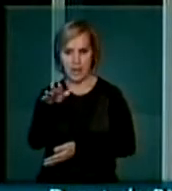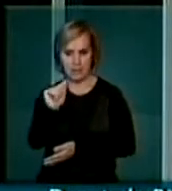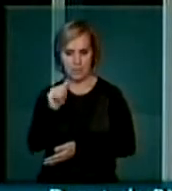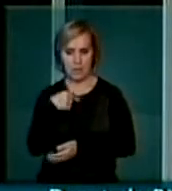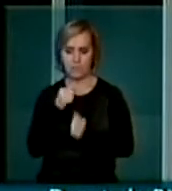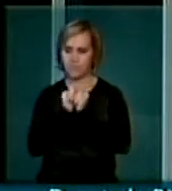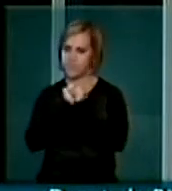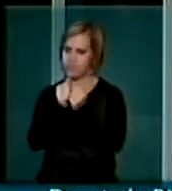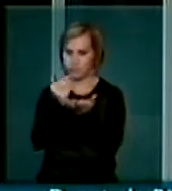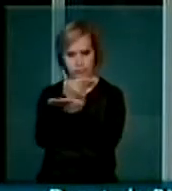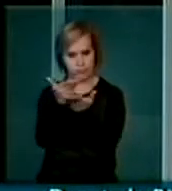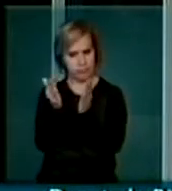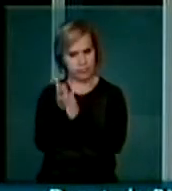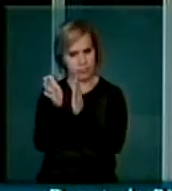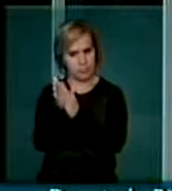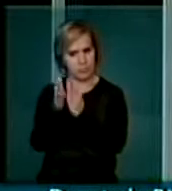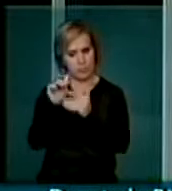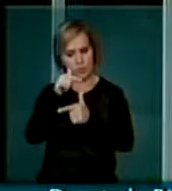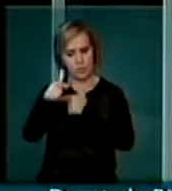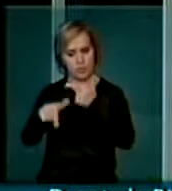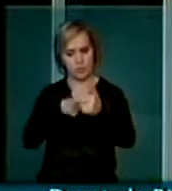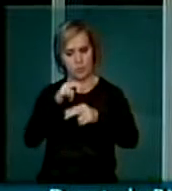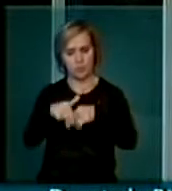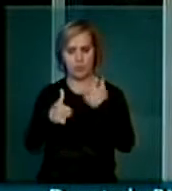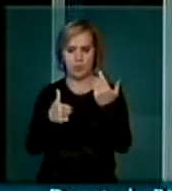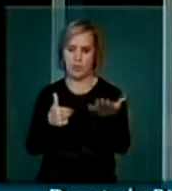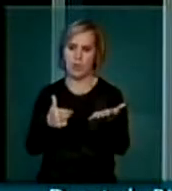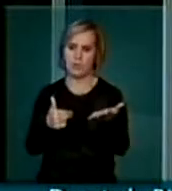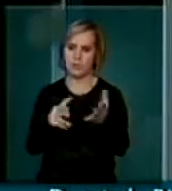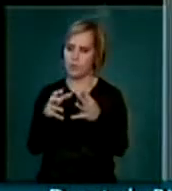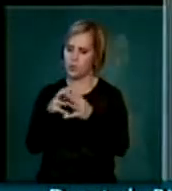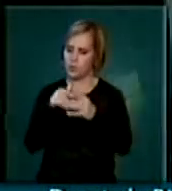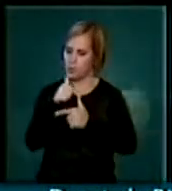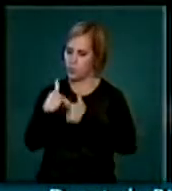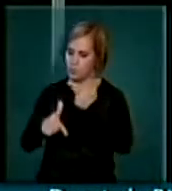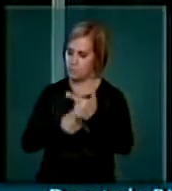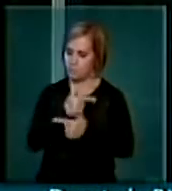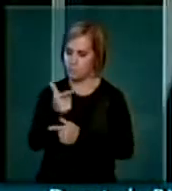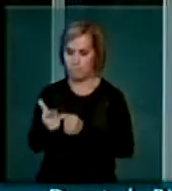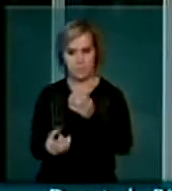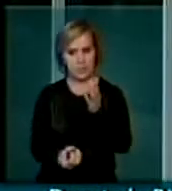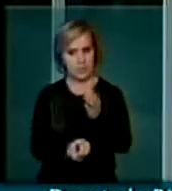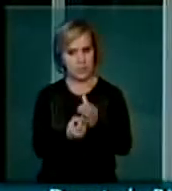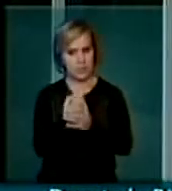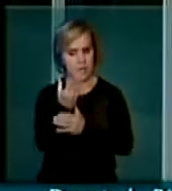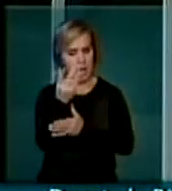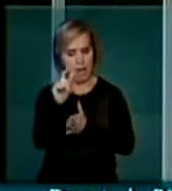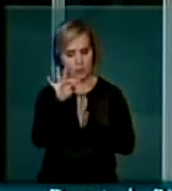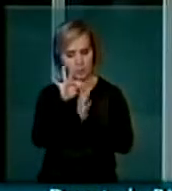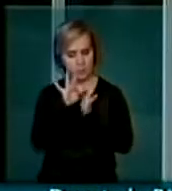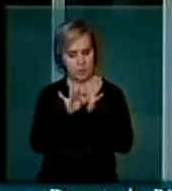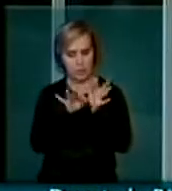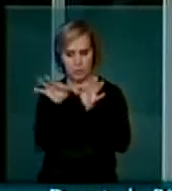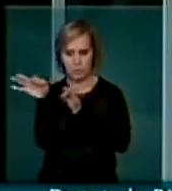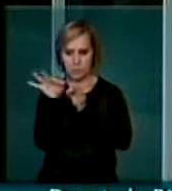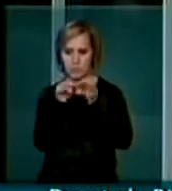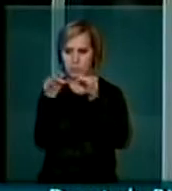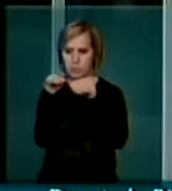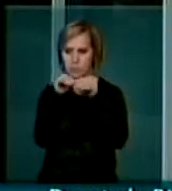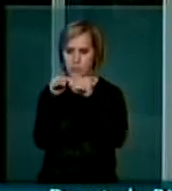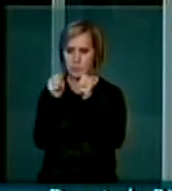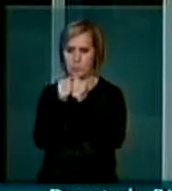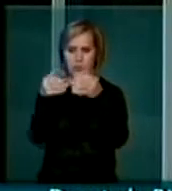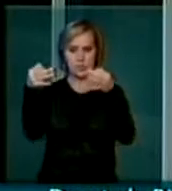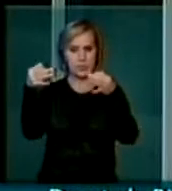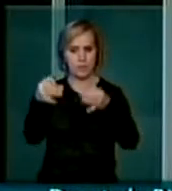deputado recebeu por esse trabalho. O grupo de trabalho criado para construir um texto consensual, viável e